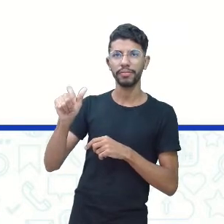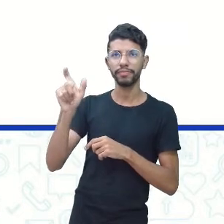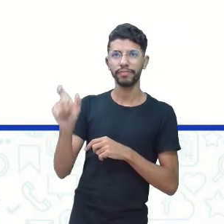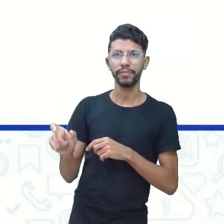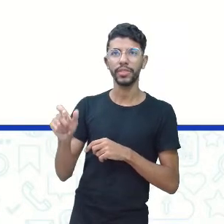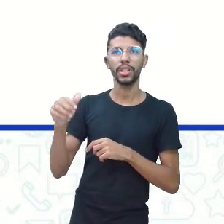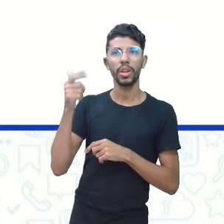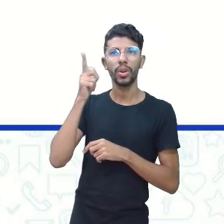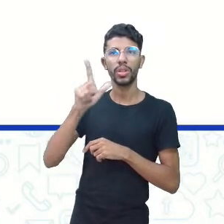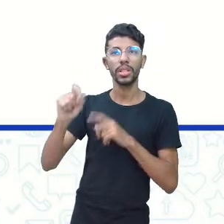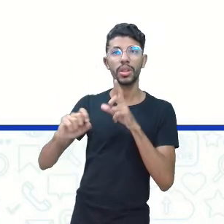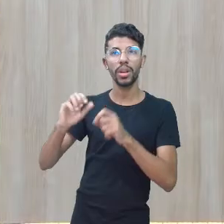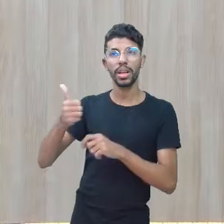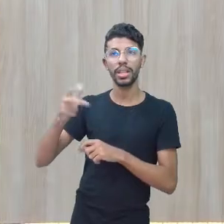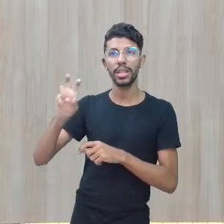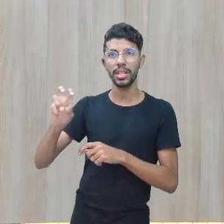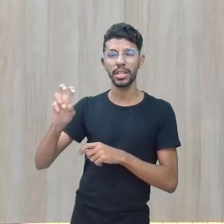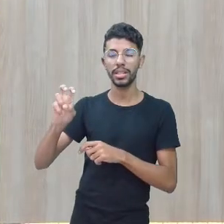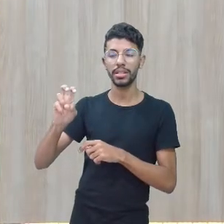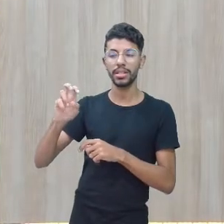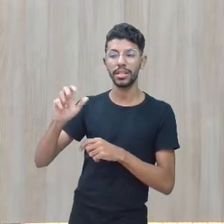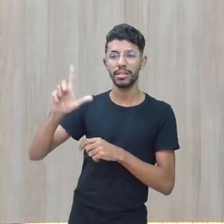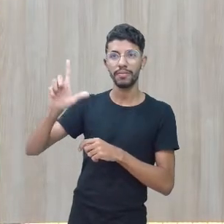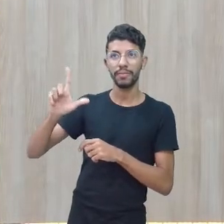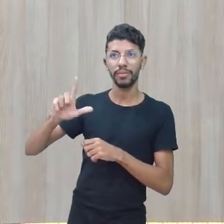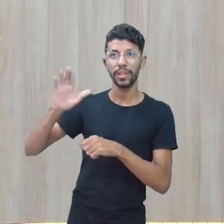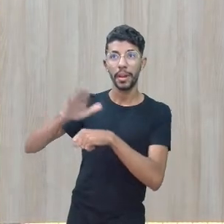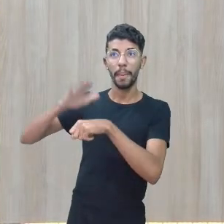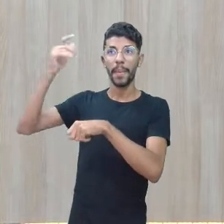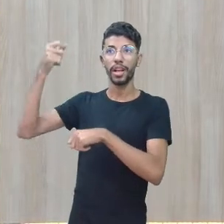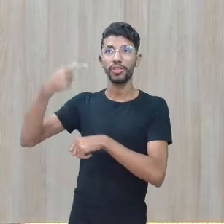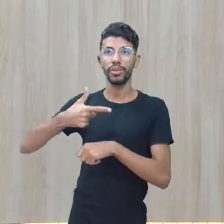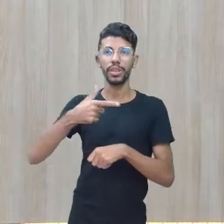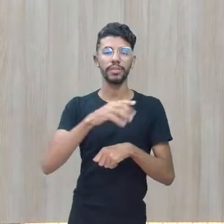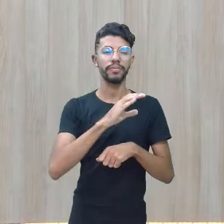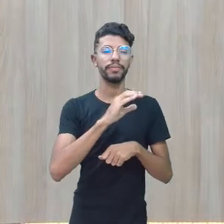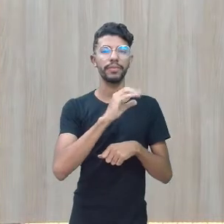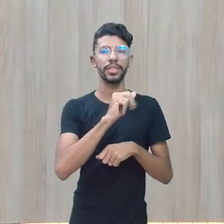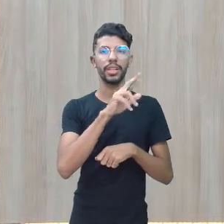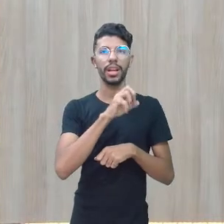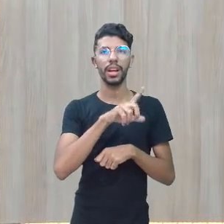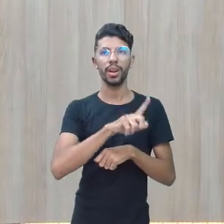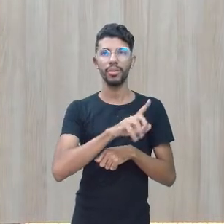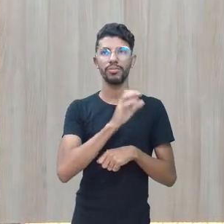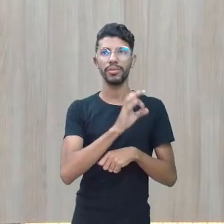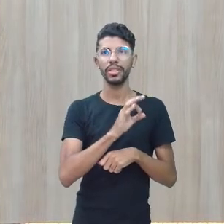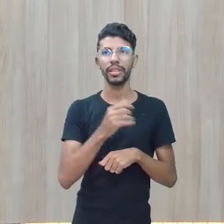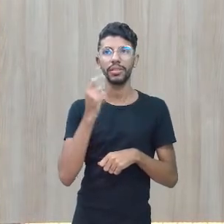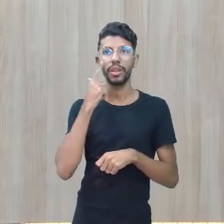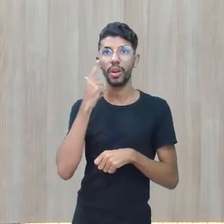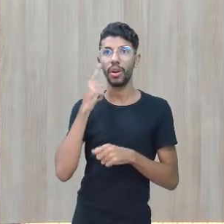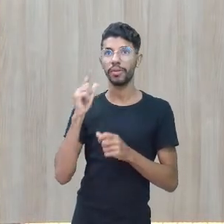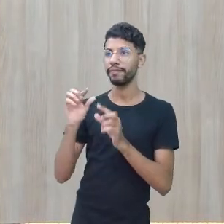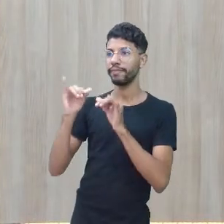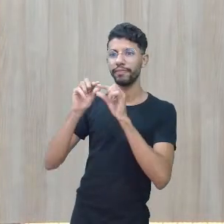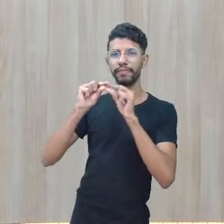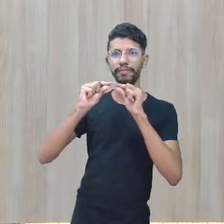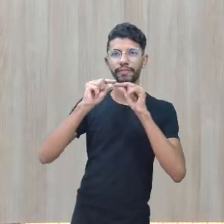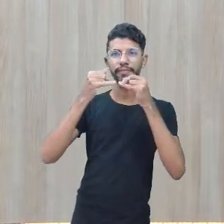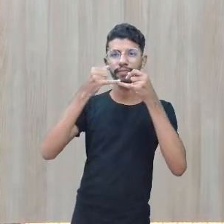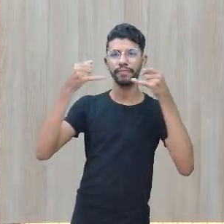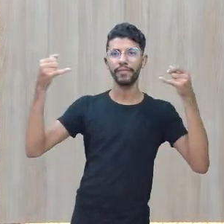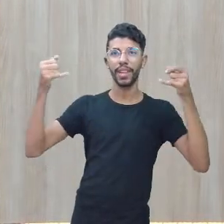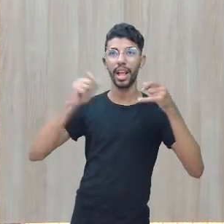percebeu que essa quantidade para as duas já não era idênticas a partir do momento que ele colocou aqui, ó, Lara arrecadou